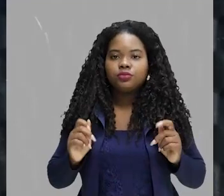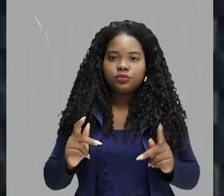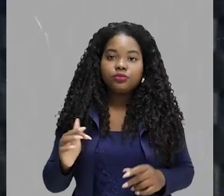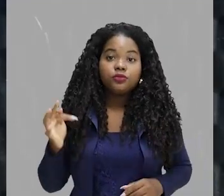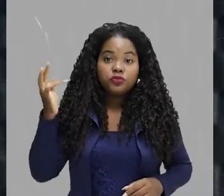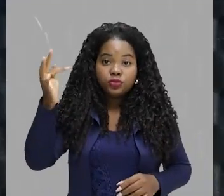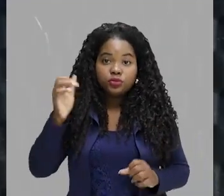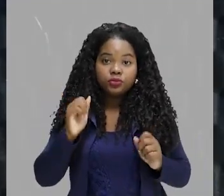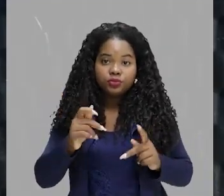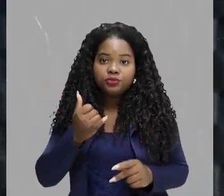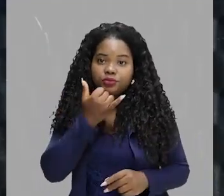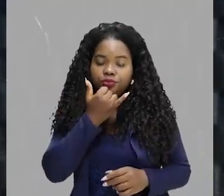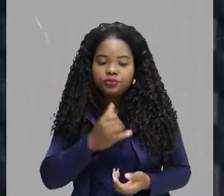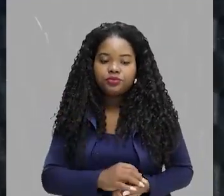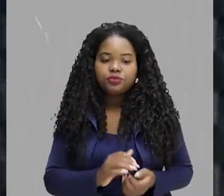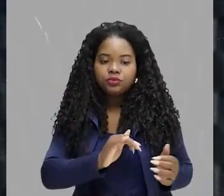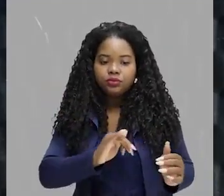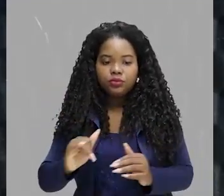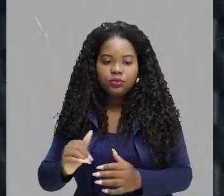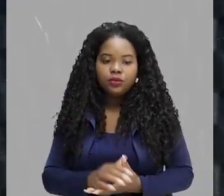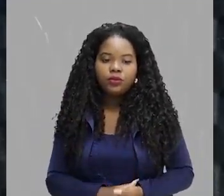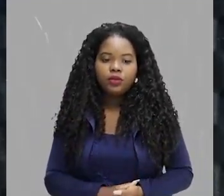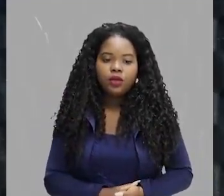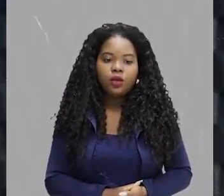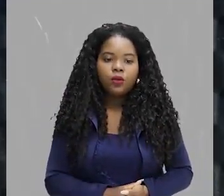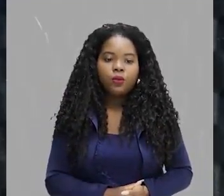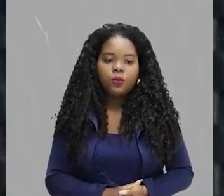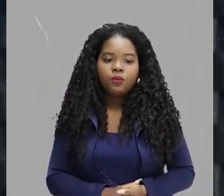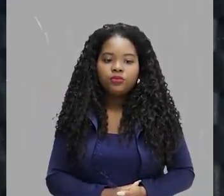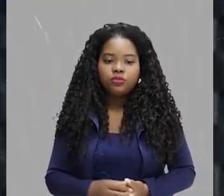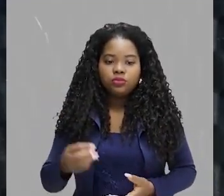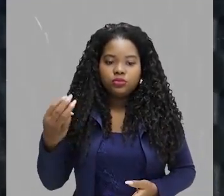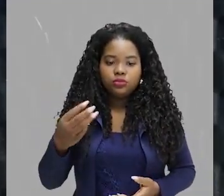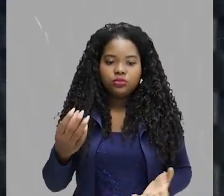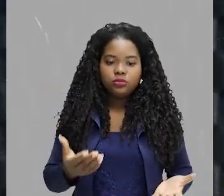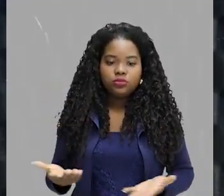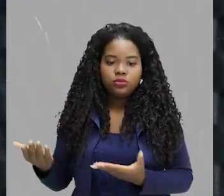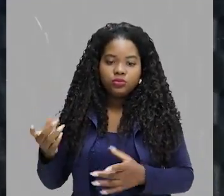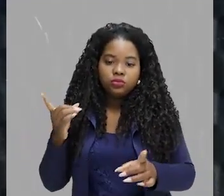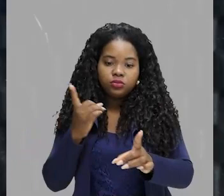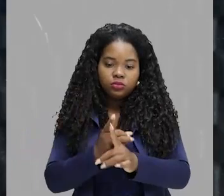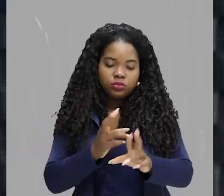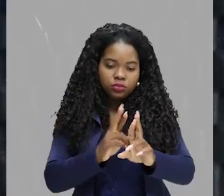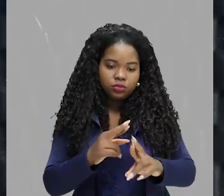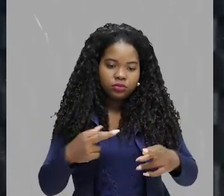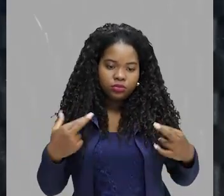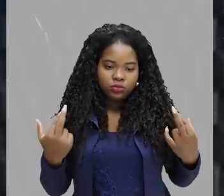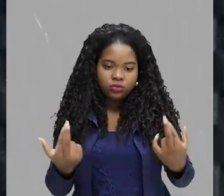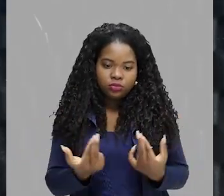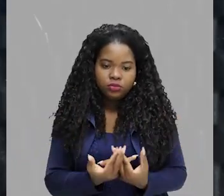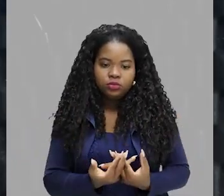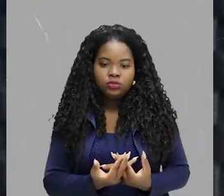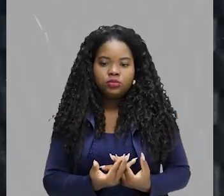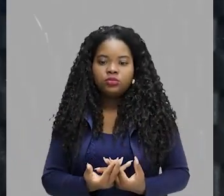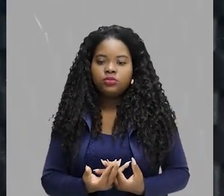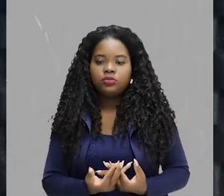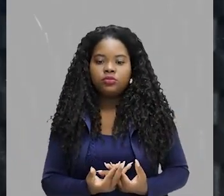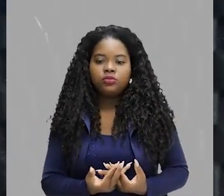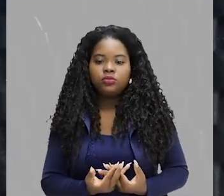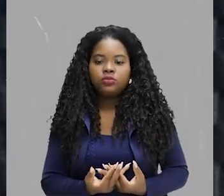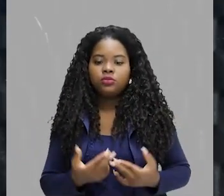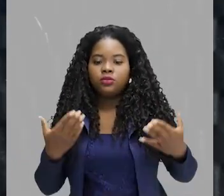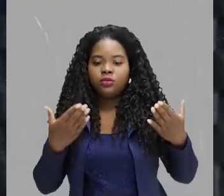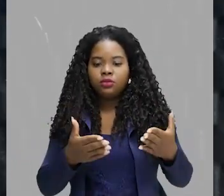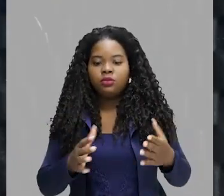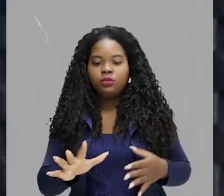lá. Clube de Roma foi o primeiro grande encontro, o primeiro grande congresso que tratou da questão ambiental